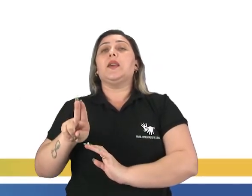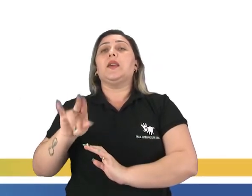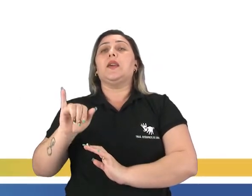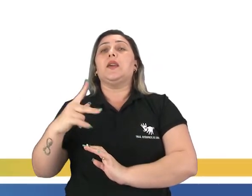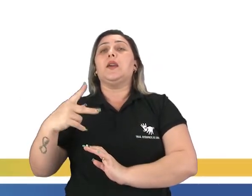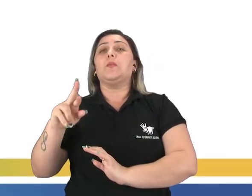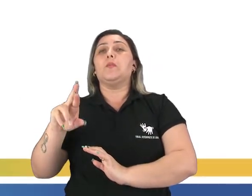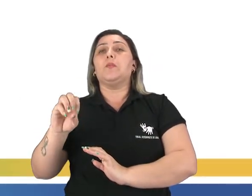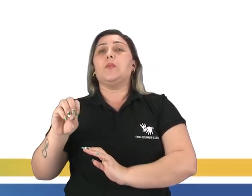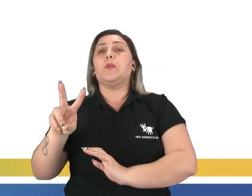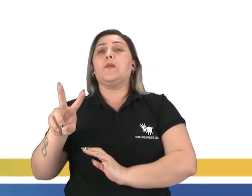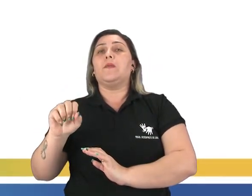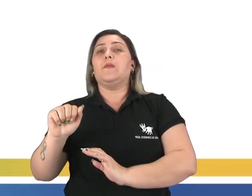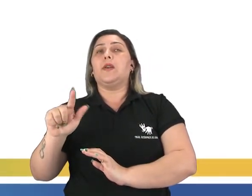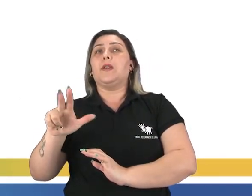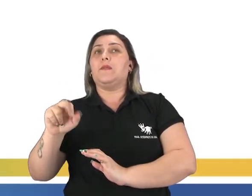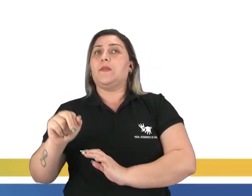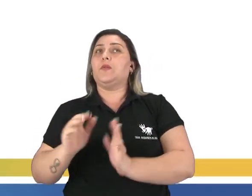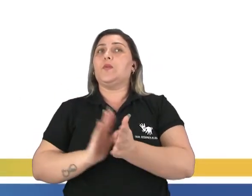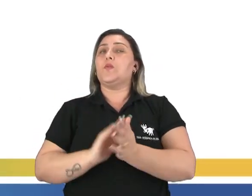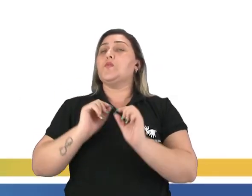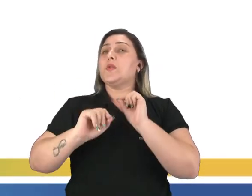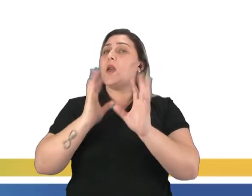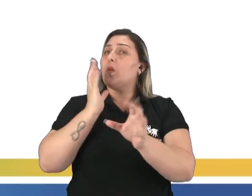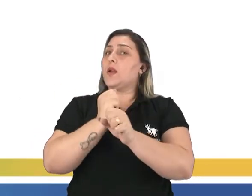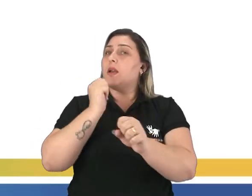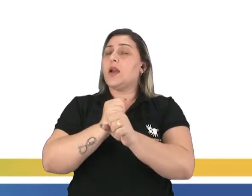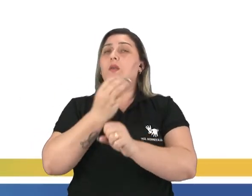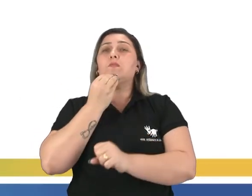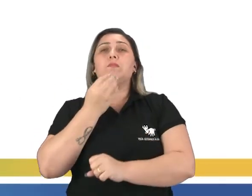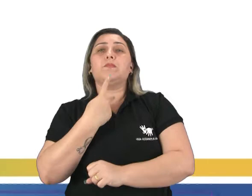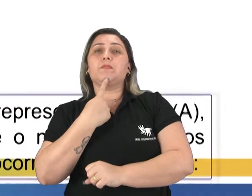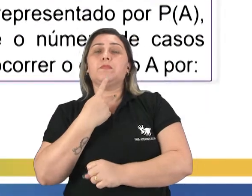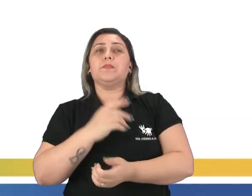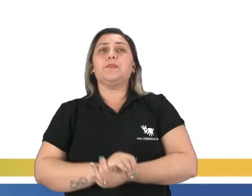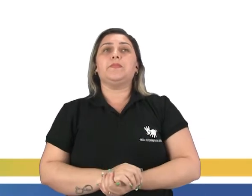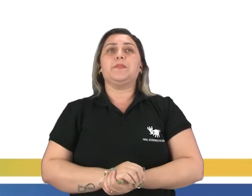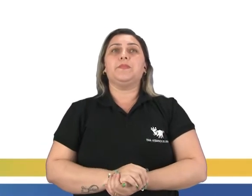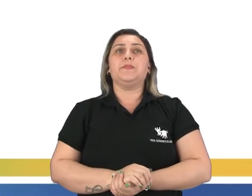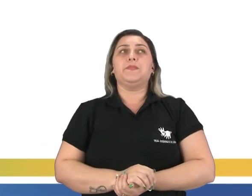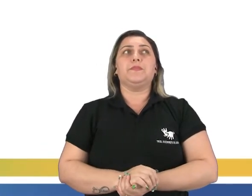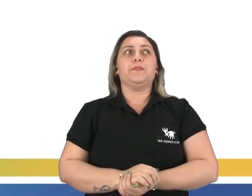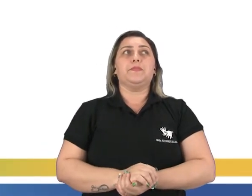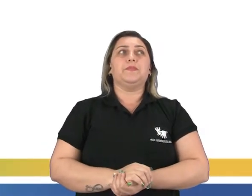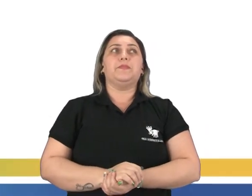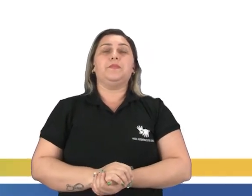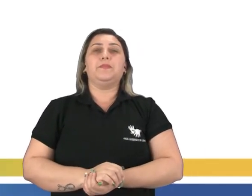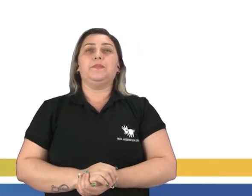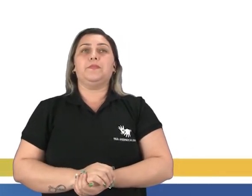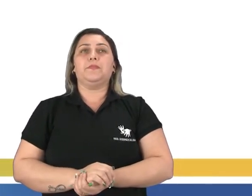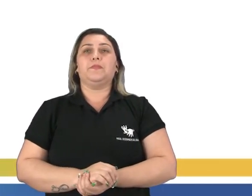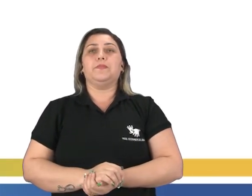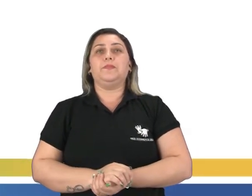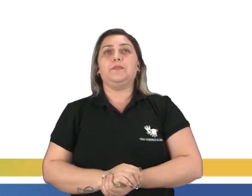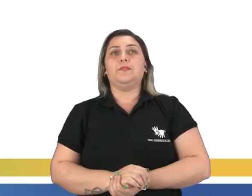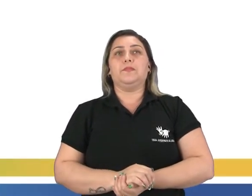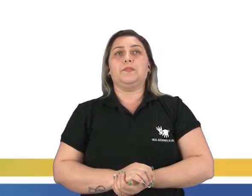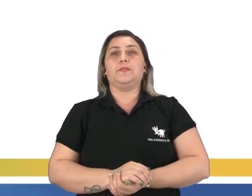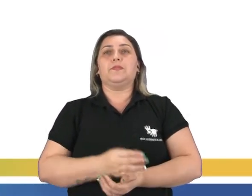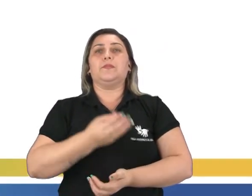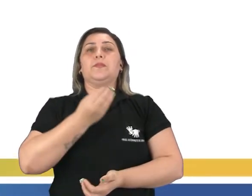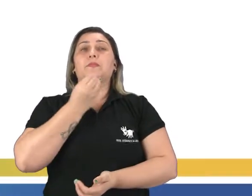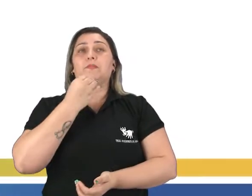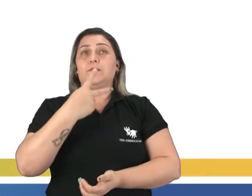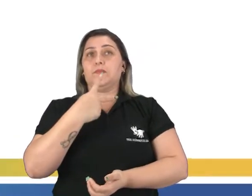espaço amostral, tá ok? Tirando isso, o que a gente precisa entender é o cálculo da probabilidade, né? A probabilidade de acontecer